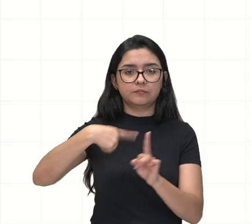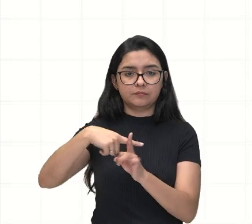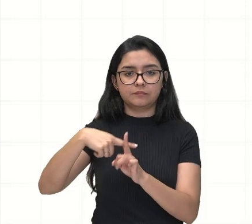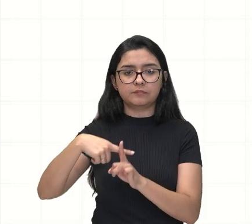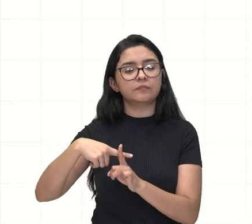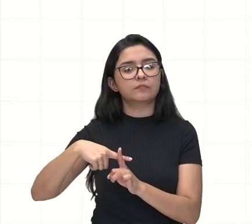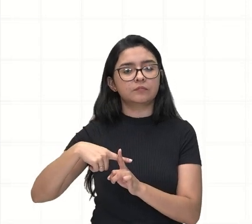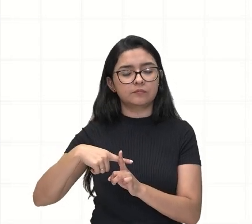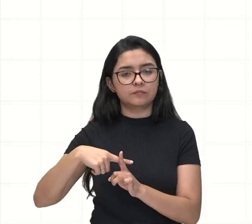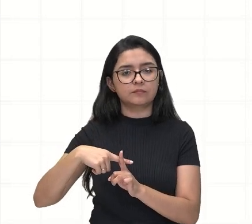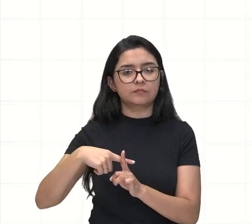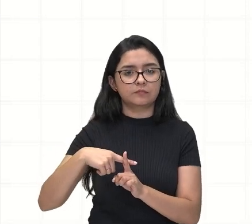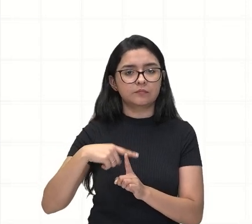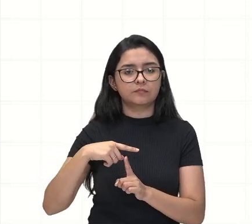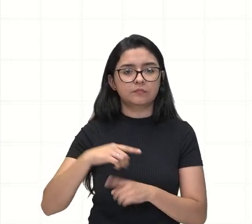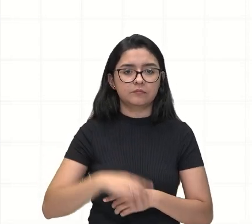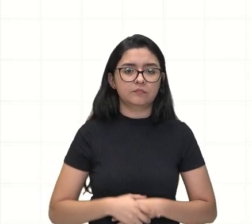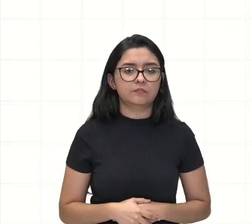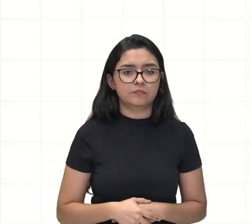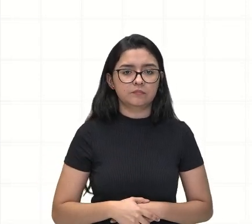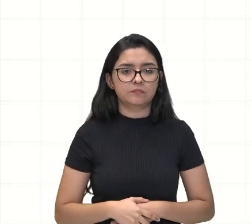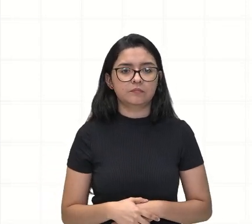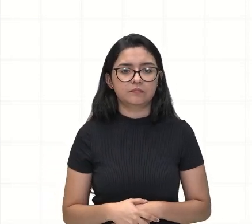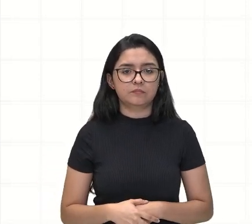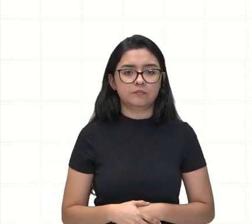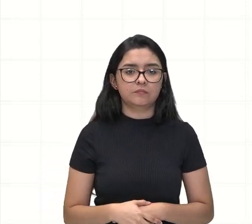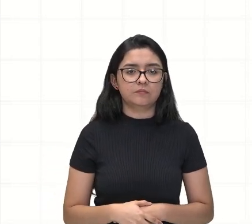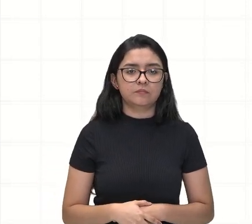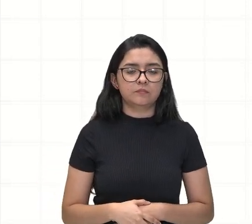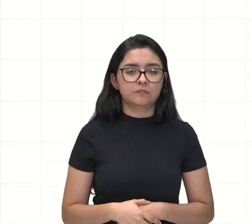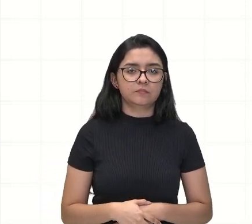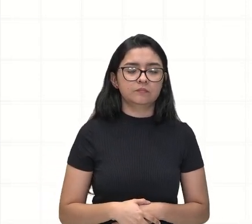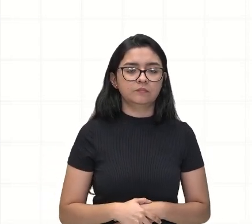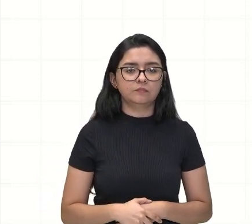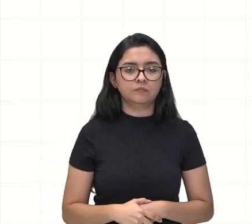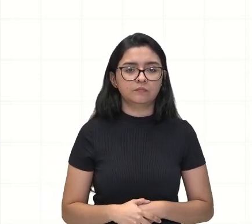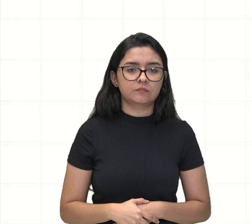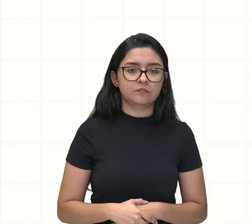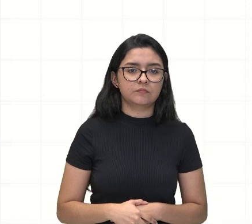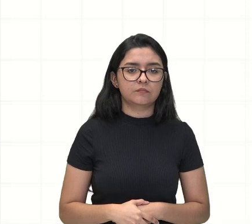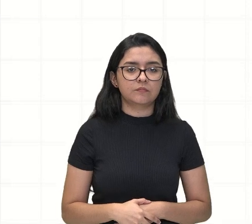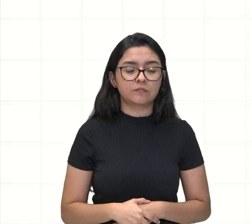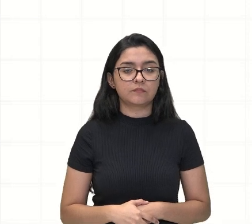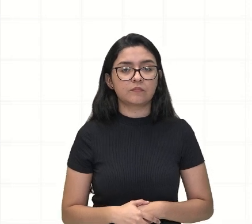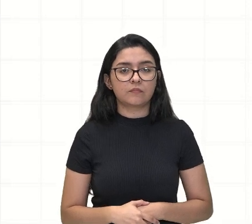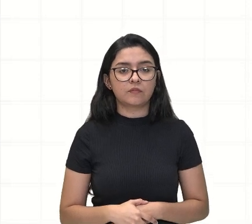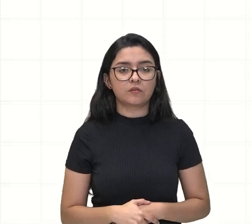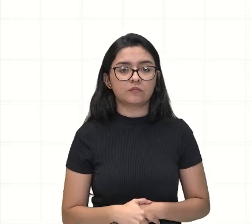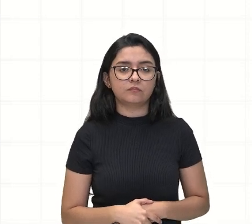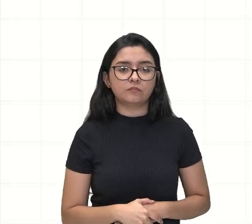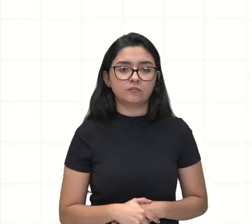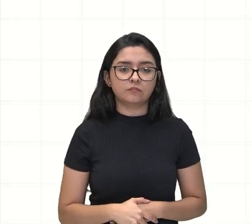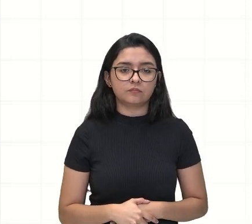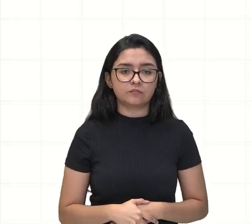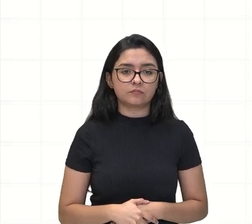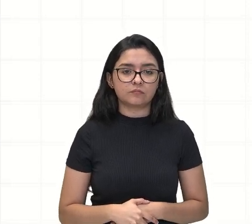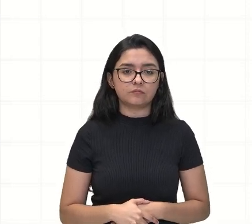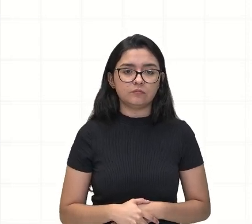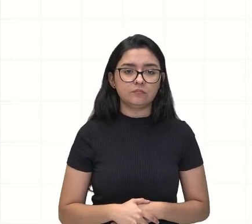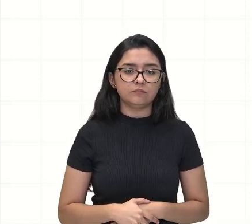mais, vou colocar aqui em termos de dinheiro, né, para ficar bem completo. Vamos lá. Só um minuto, pessoal, vamos lá.